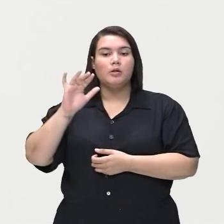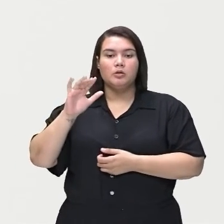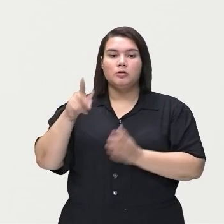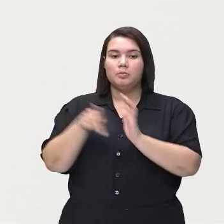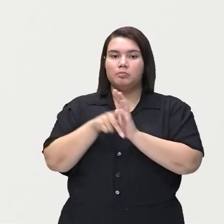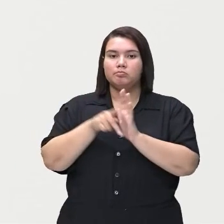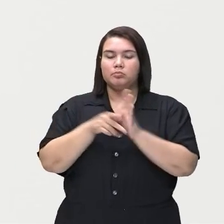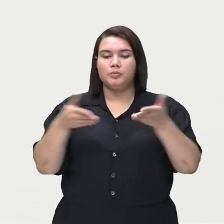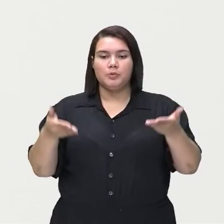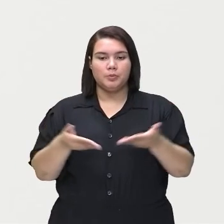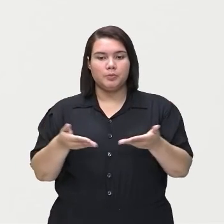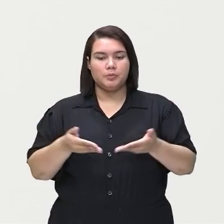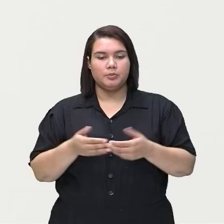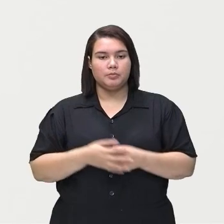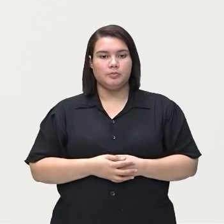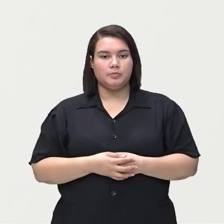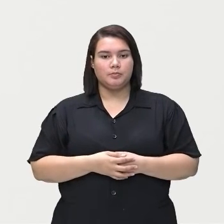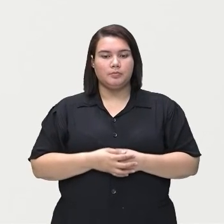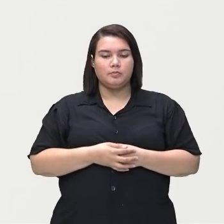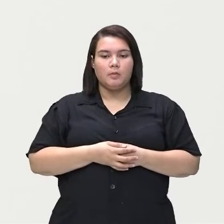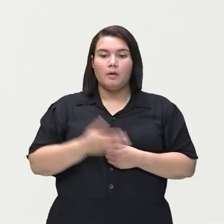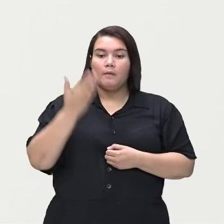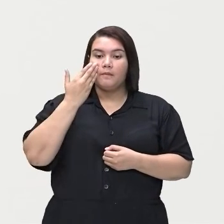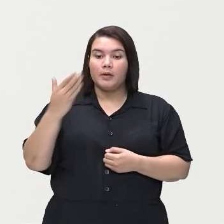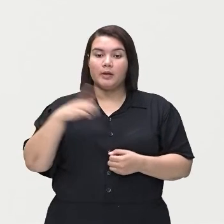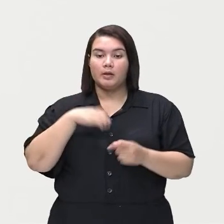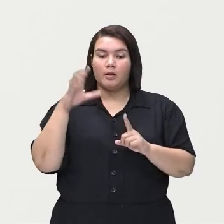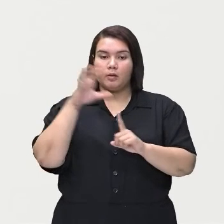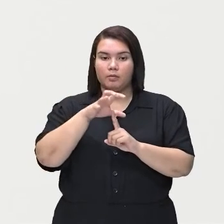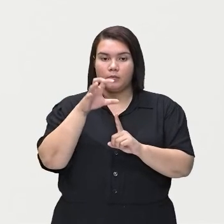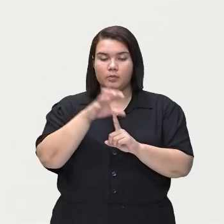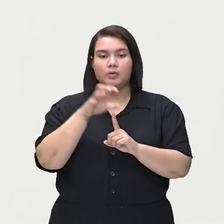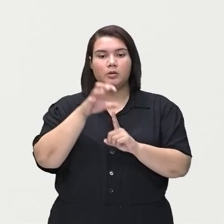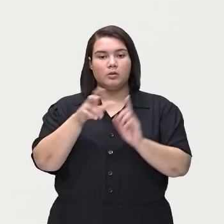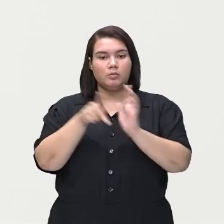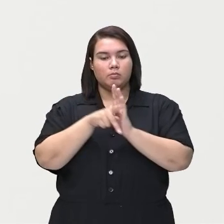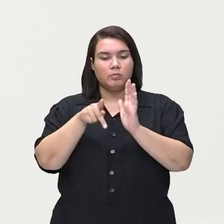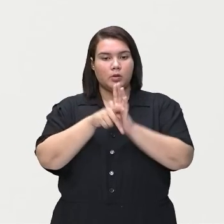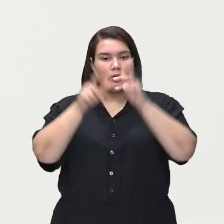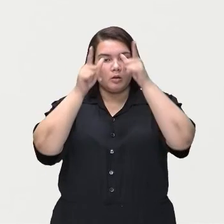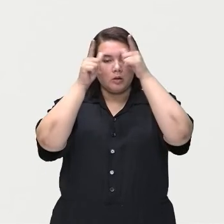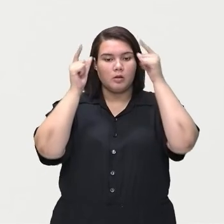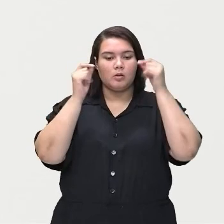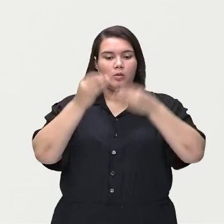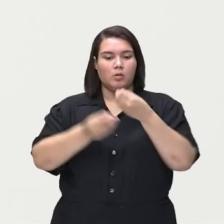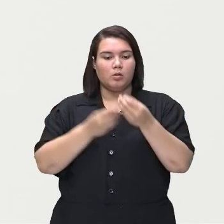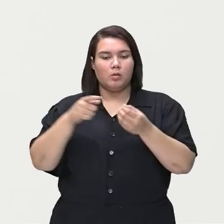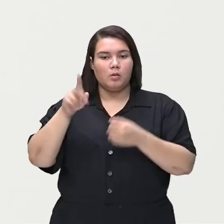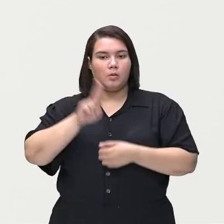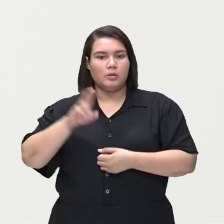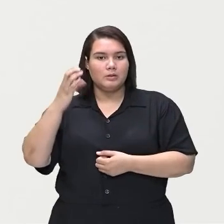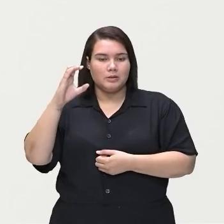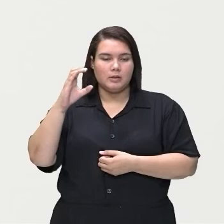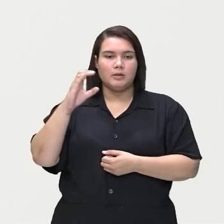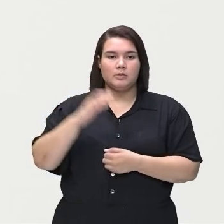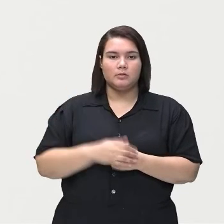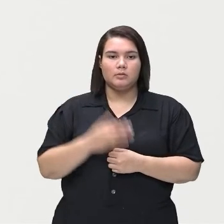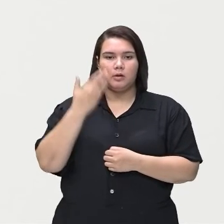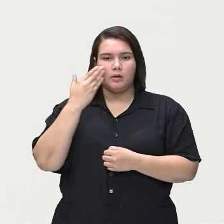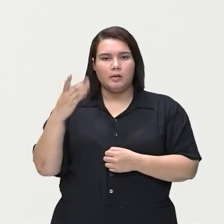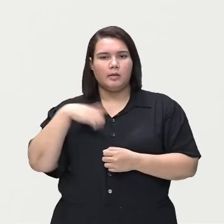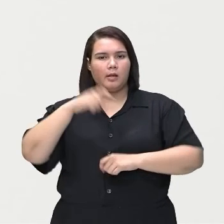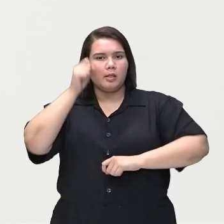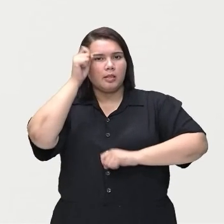modernas. A gente vai ver essa influência muito grande dos gregos na prática da ciência. Até muitas de